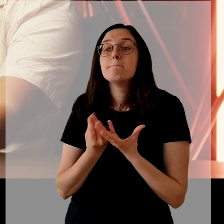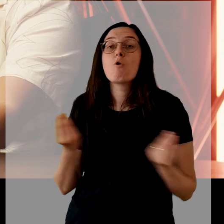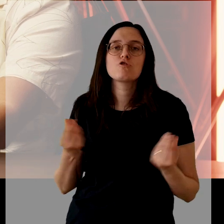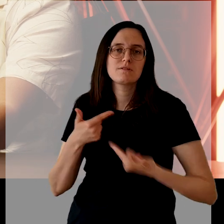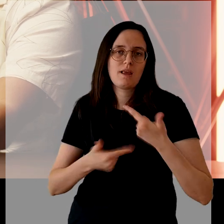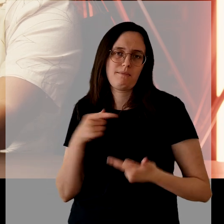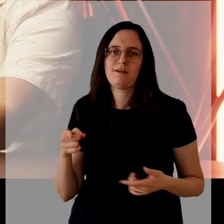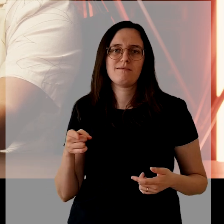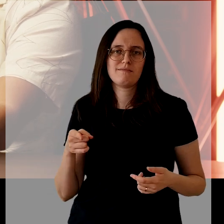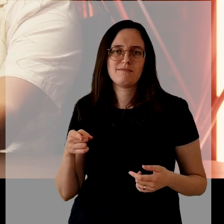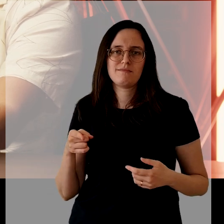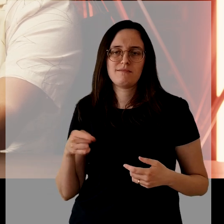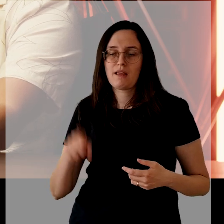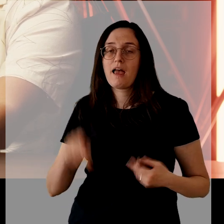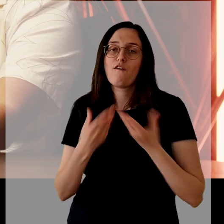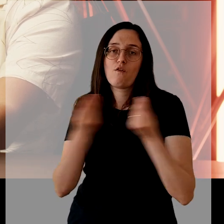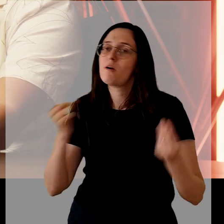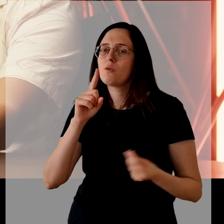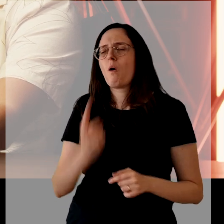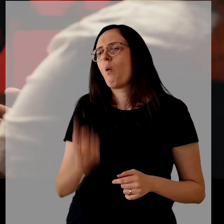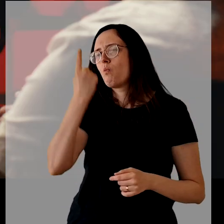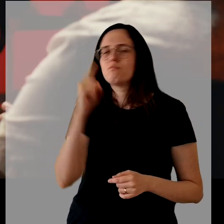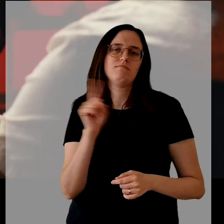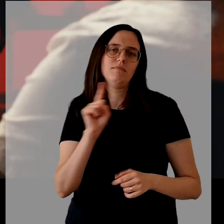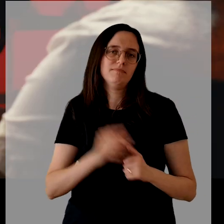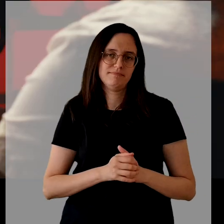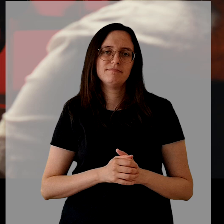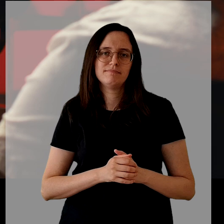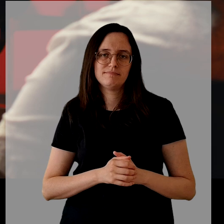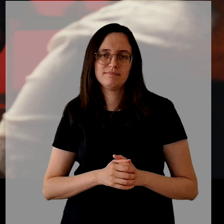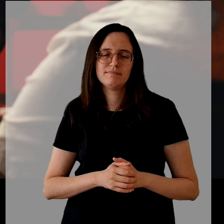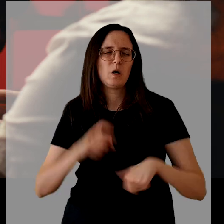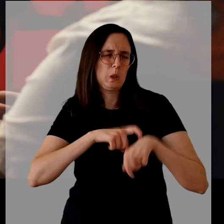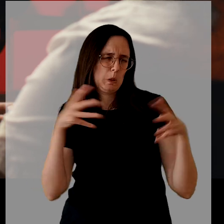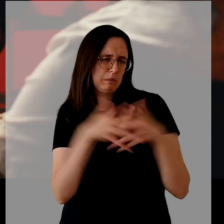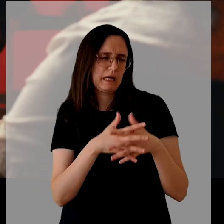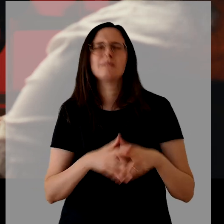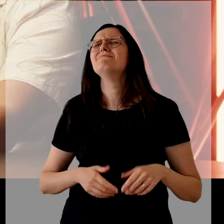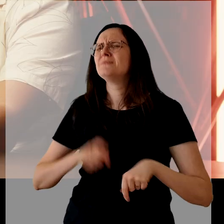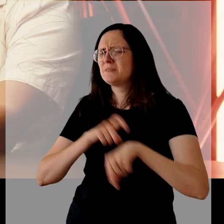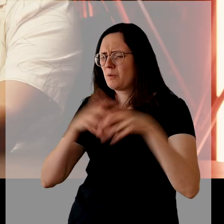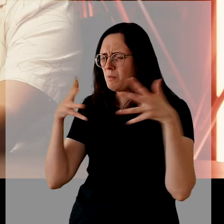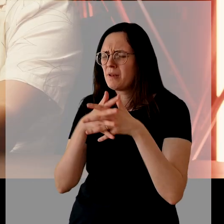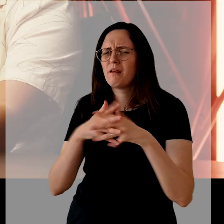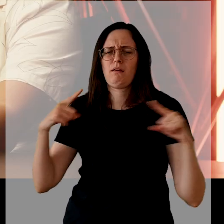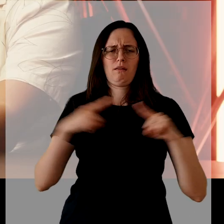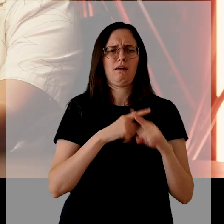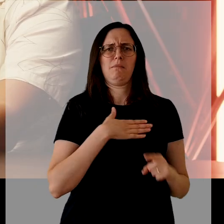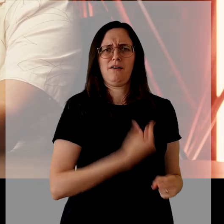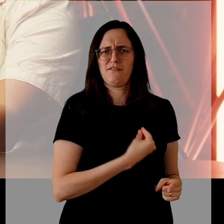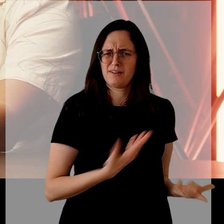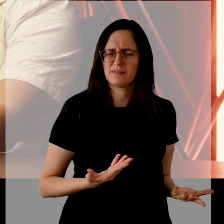nesse tipo de trabalho. Você ganha no volume, você não ganha na unidade. Normalmente são horários complicados. Isso começou a competir muito com a